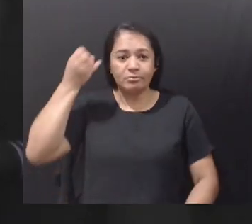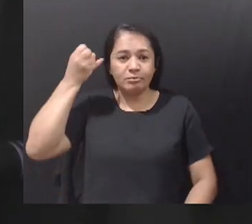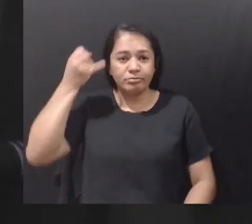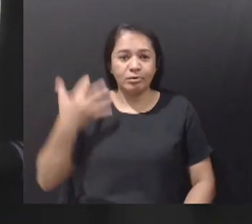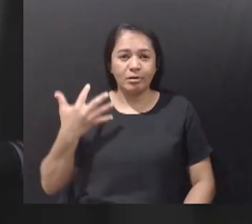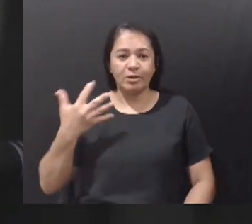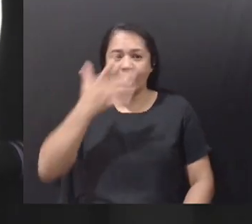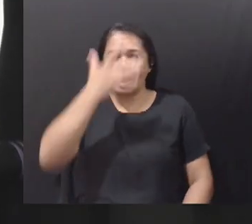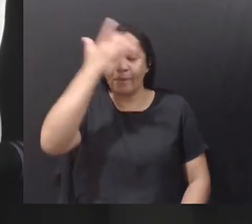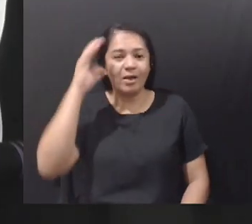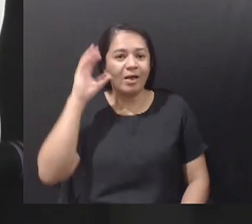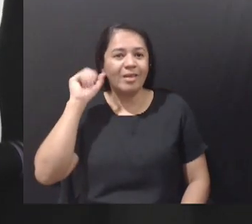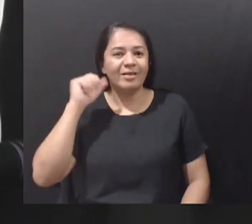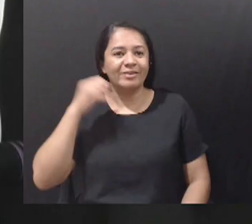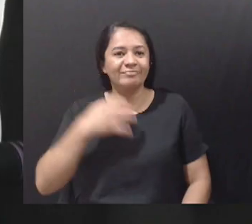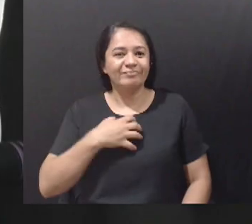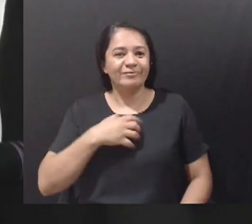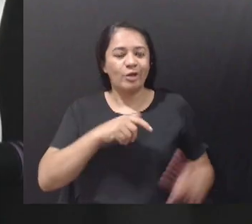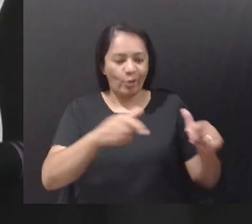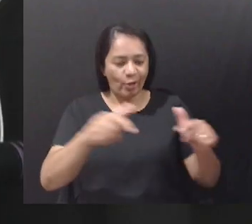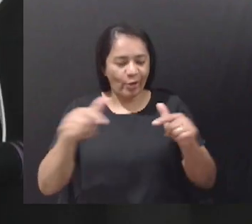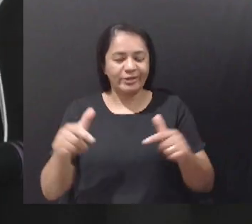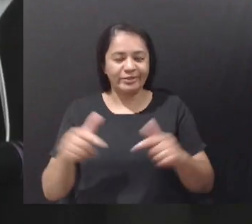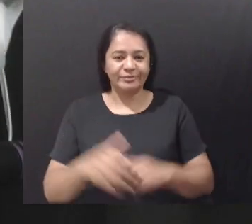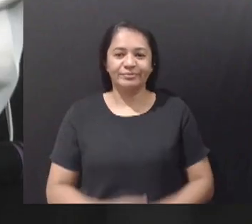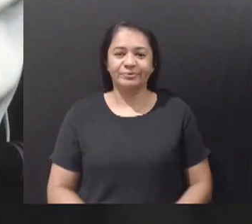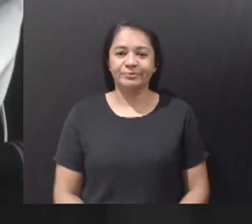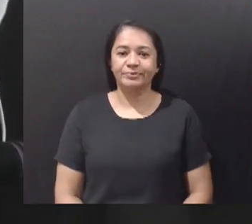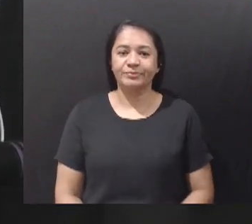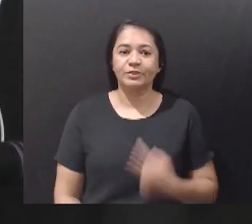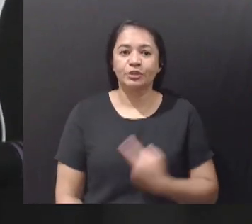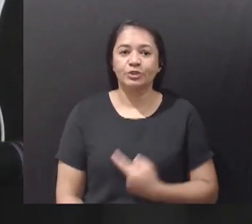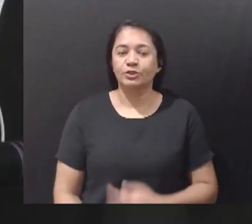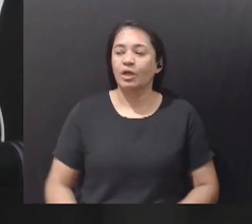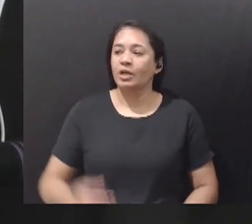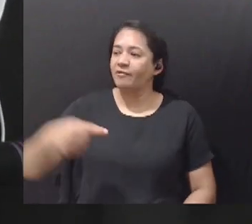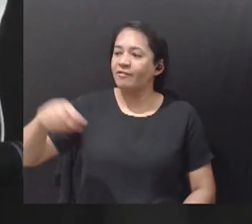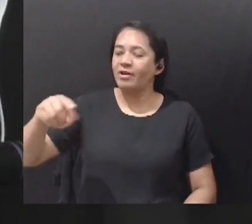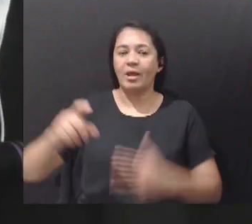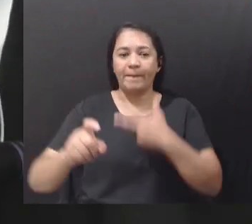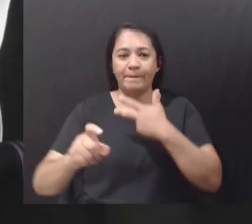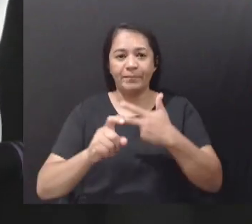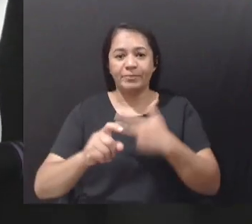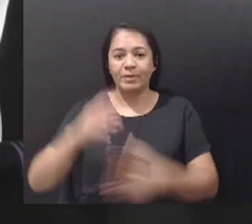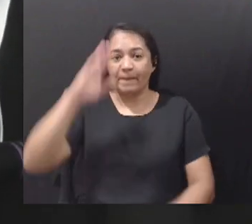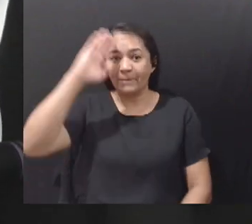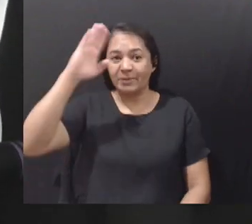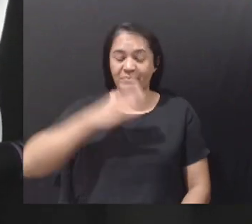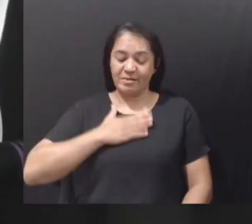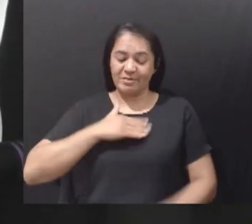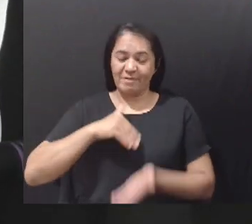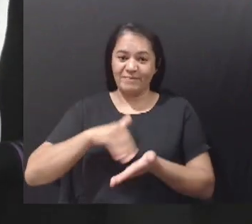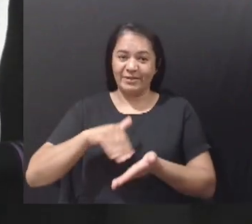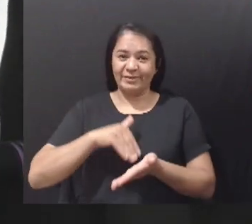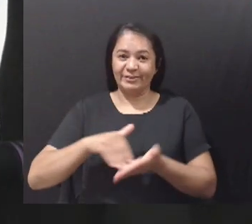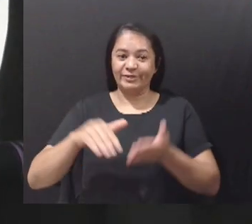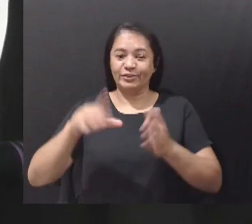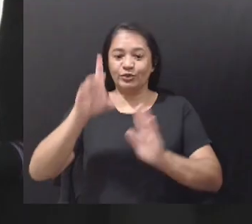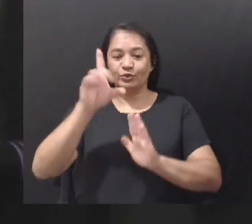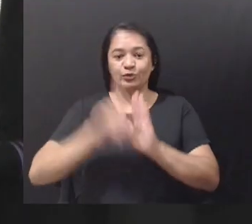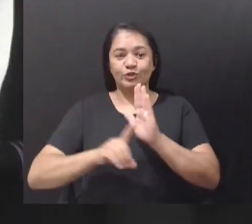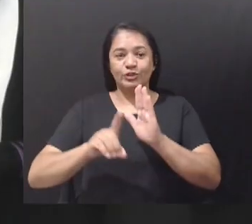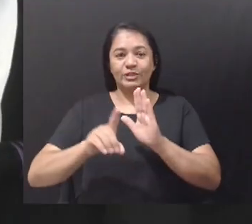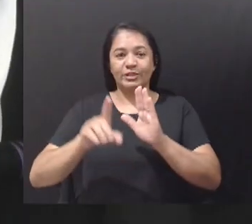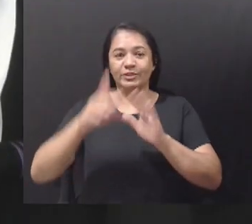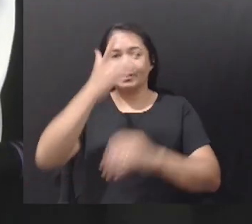e se localizam. Então, quando a gente vai para o executivo, ainda mais na minha pasta, que era a Secretaria dos Direitos da Pessoa com Deficiência,